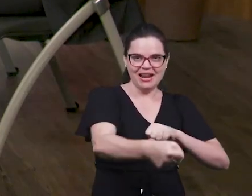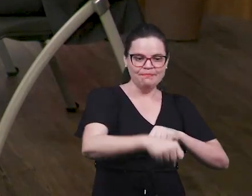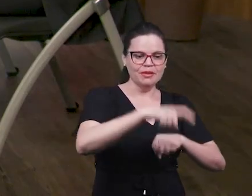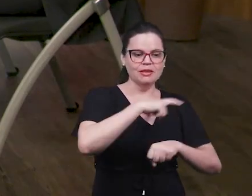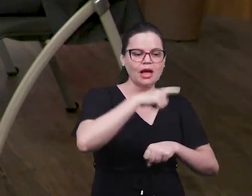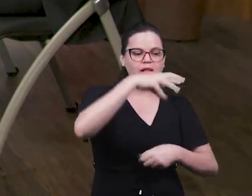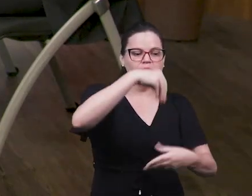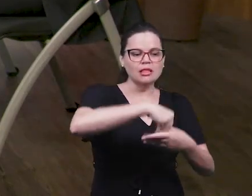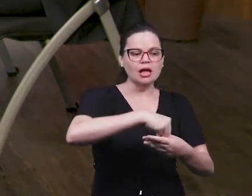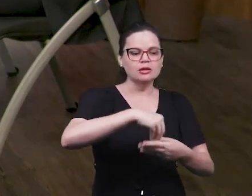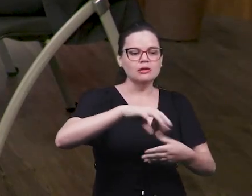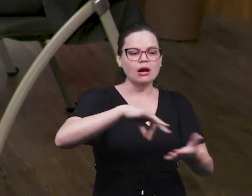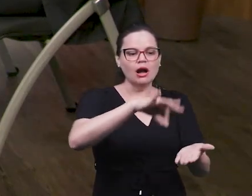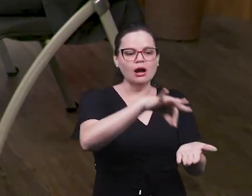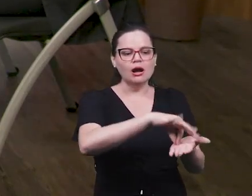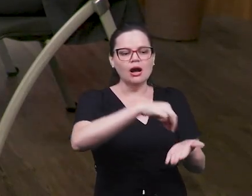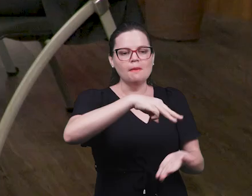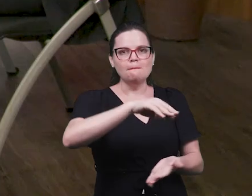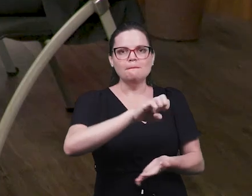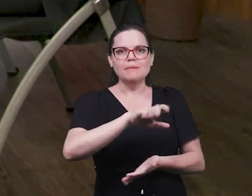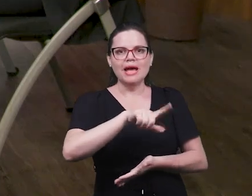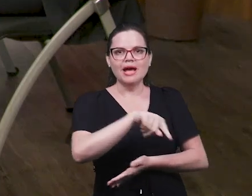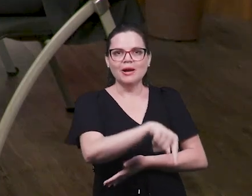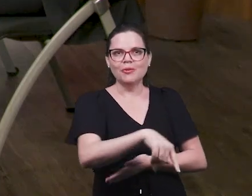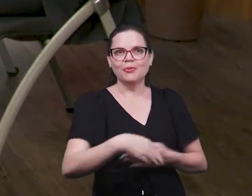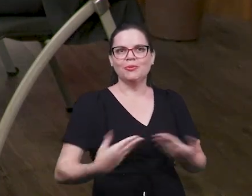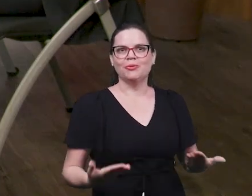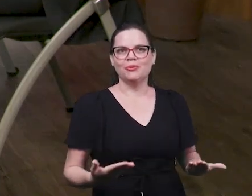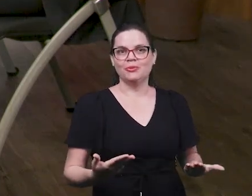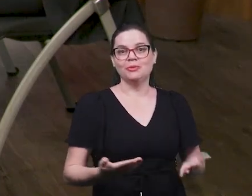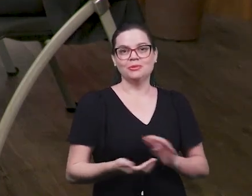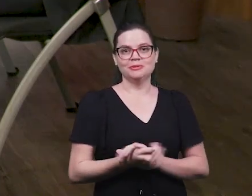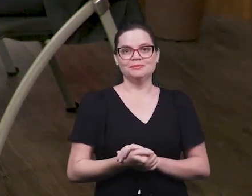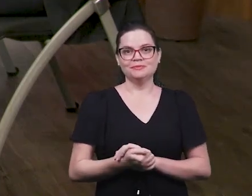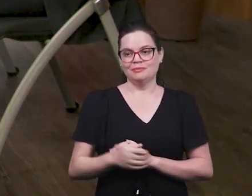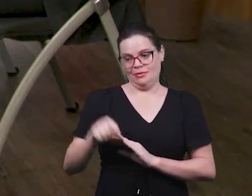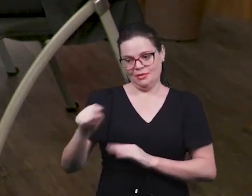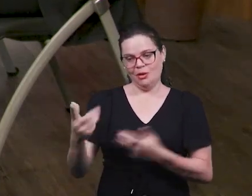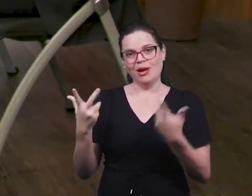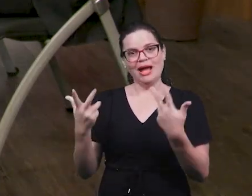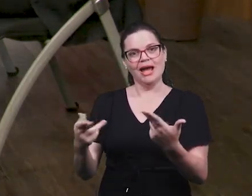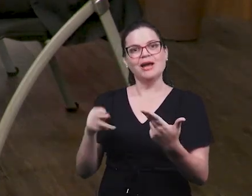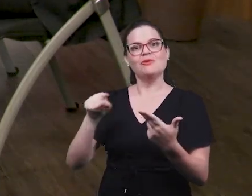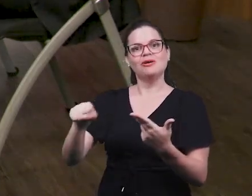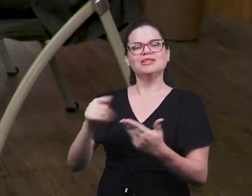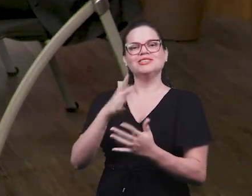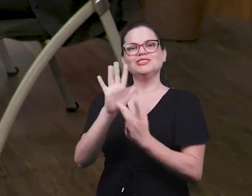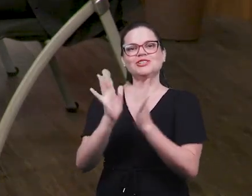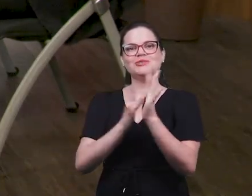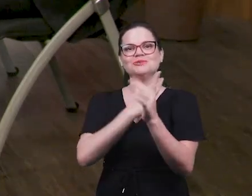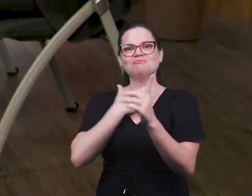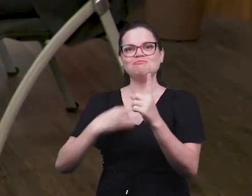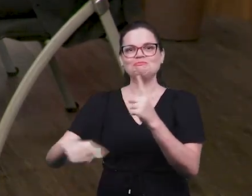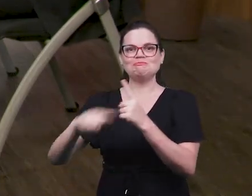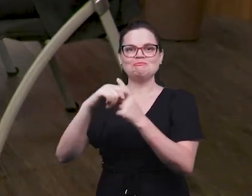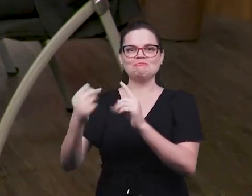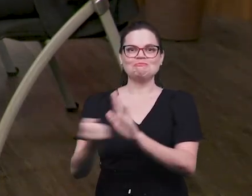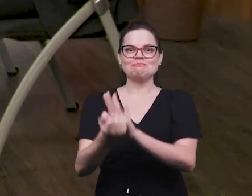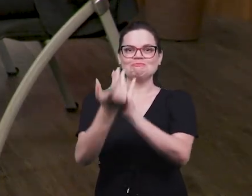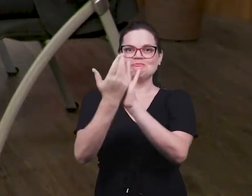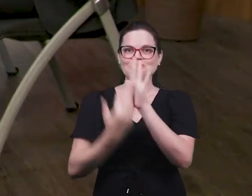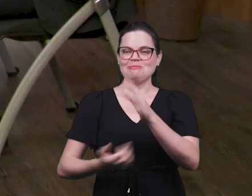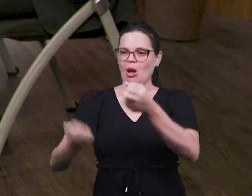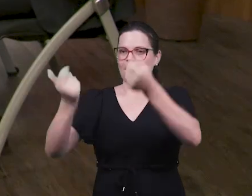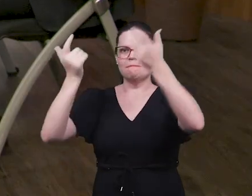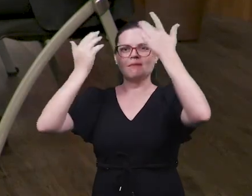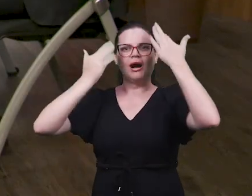Agora vai Jerônimo, da fortaleza, que é a coisa mais forte do que o leão, ou comenta... Porque o enigma era,